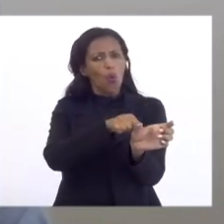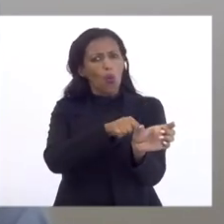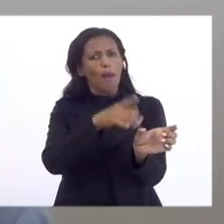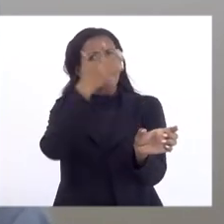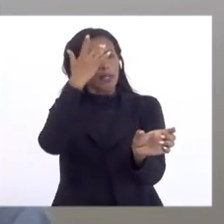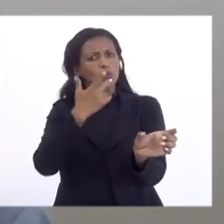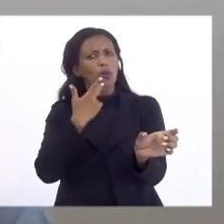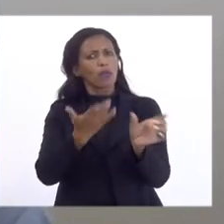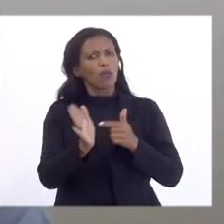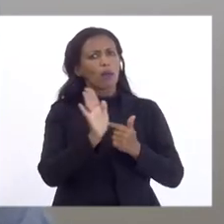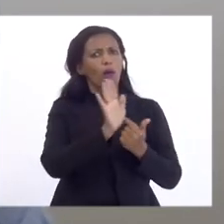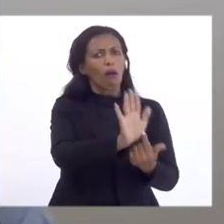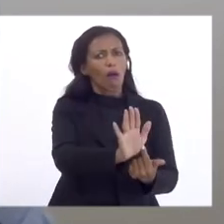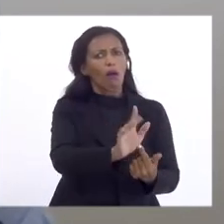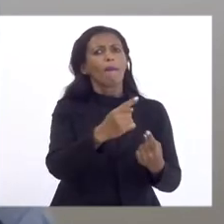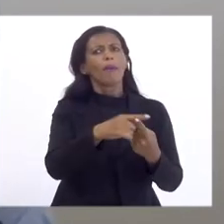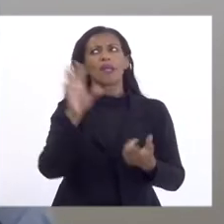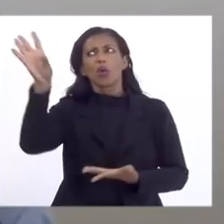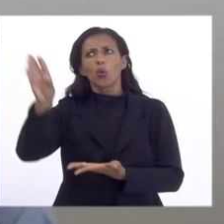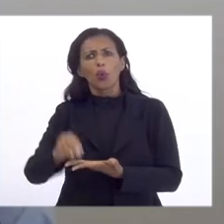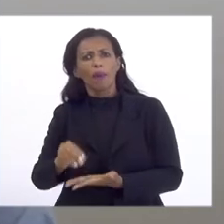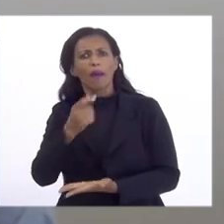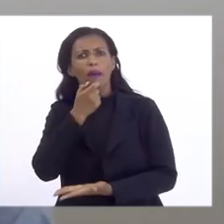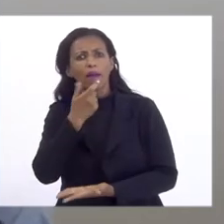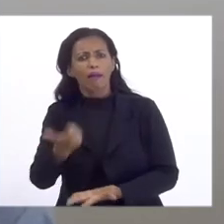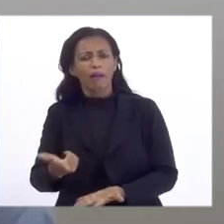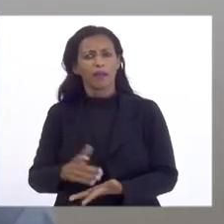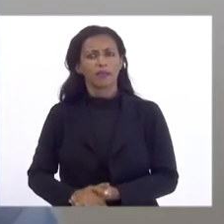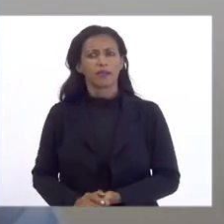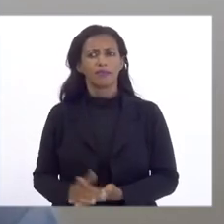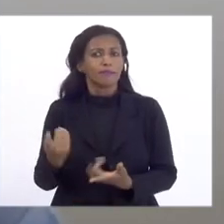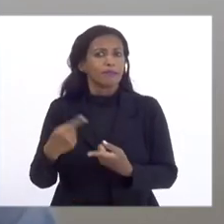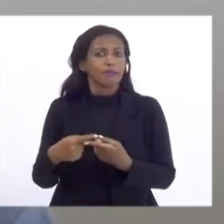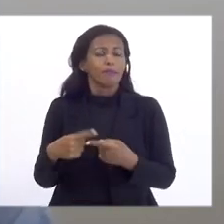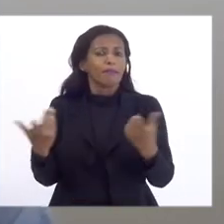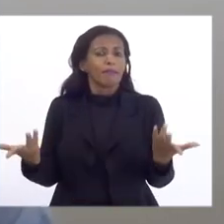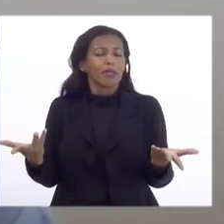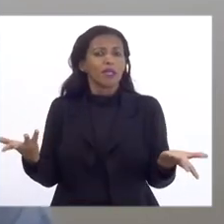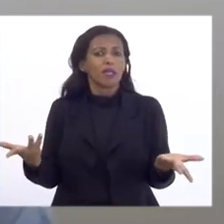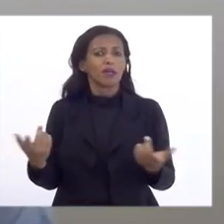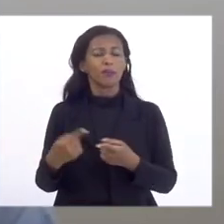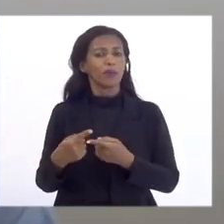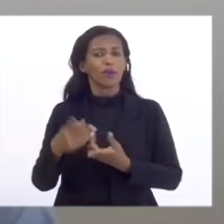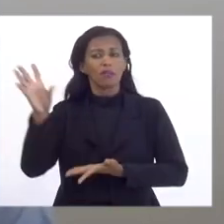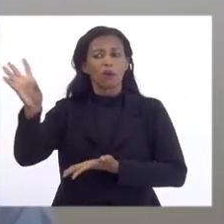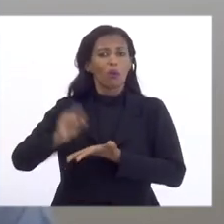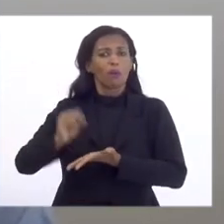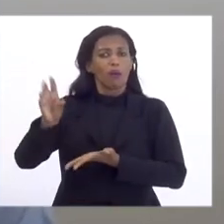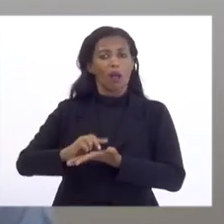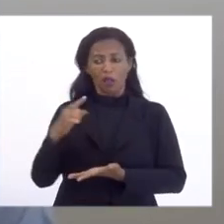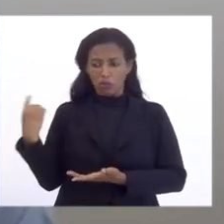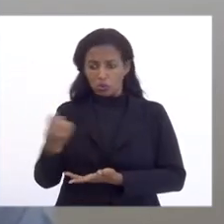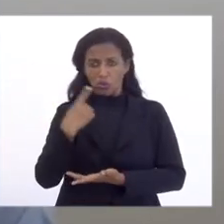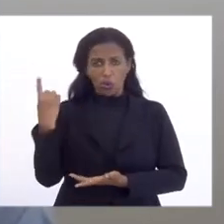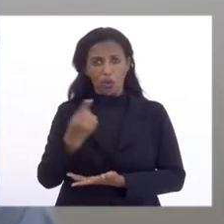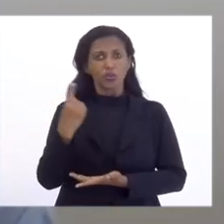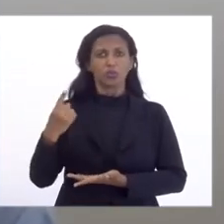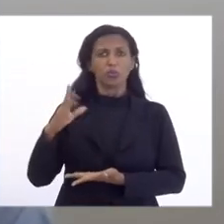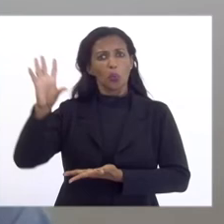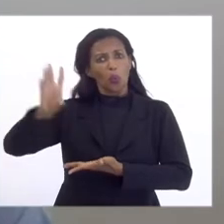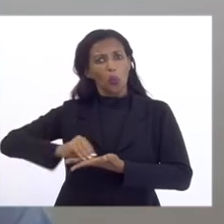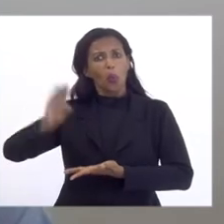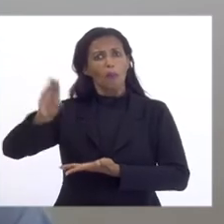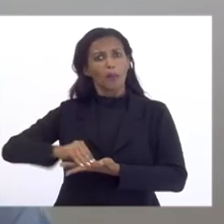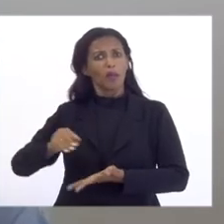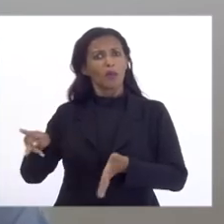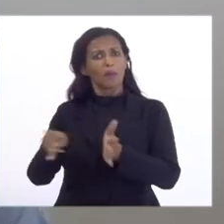dizer, para que usar em língua estrangeira? Assim, eu não sei por que nós fazemos isso. Nós mesmos fazemos isso com a nossa